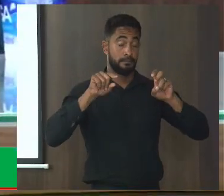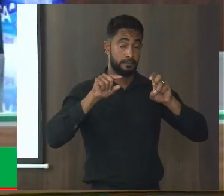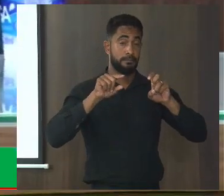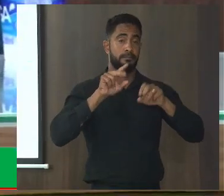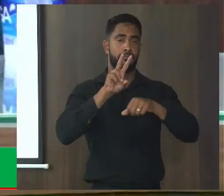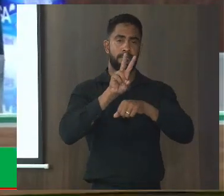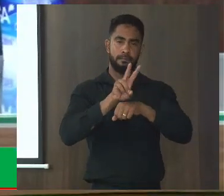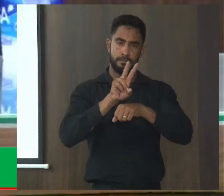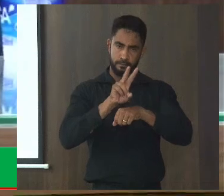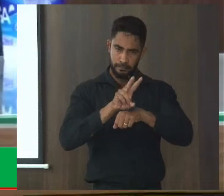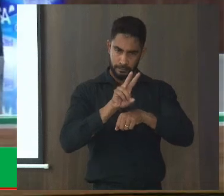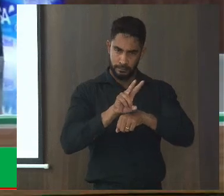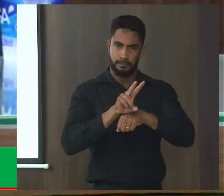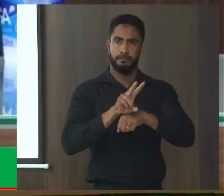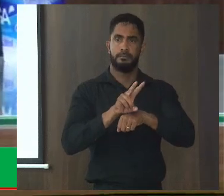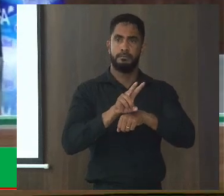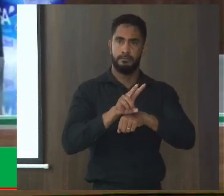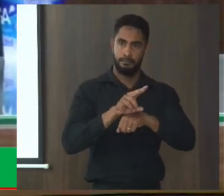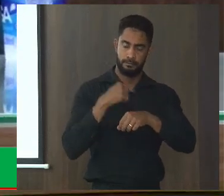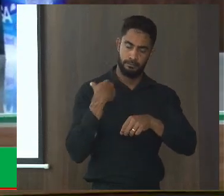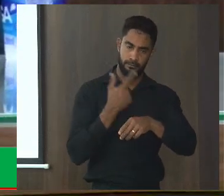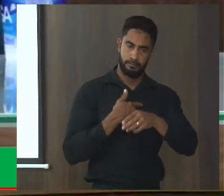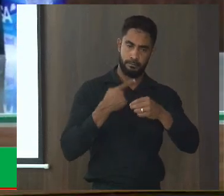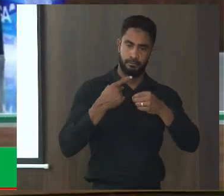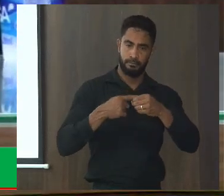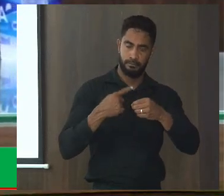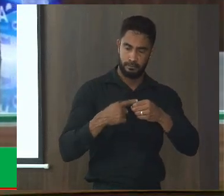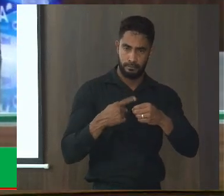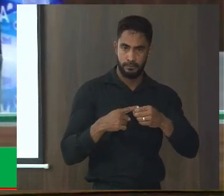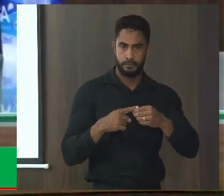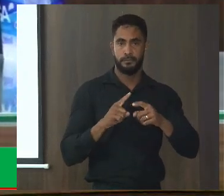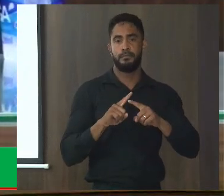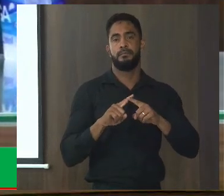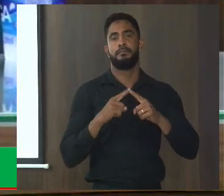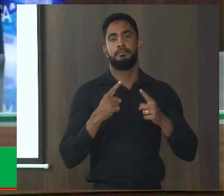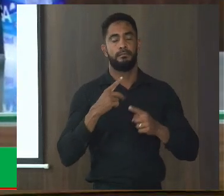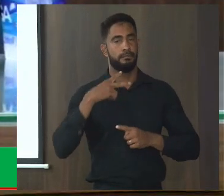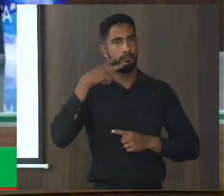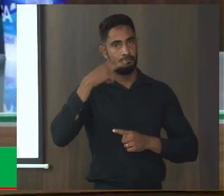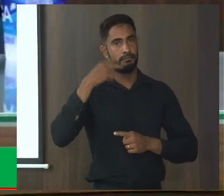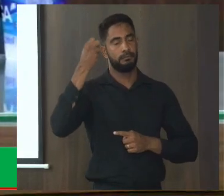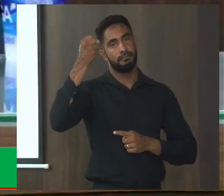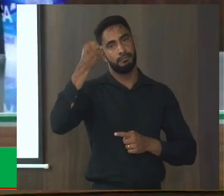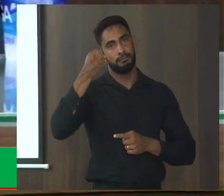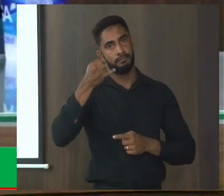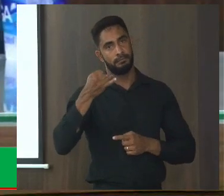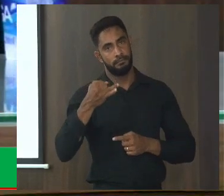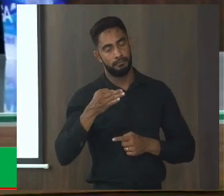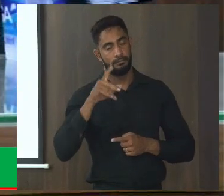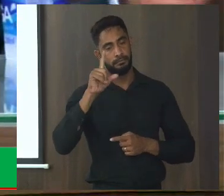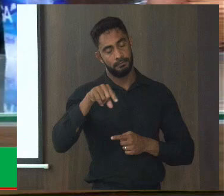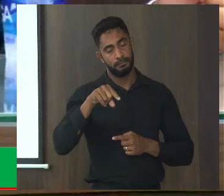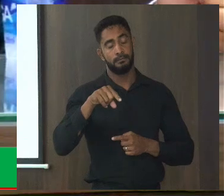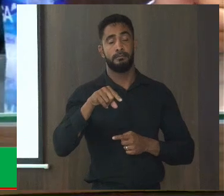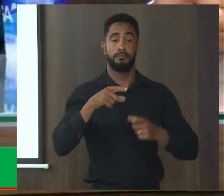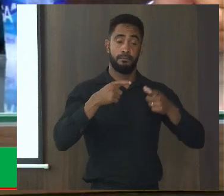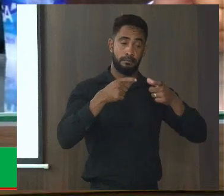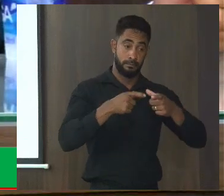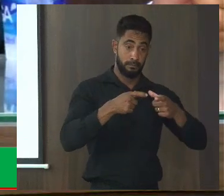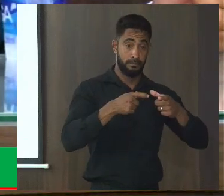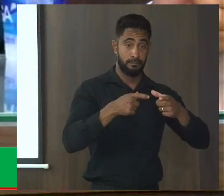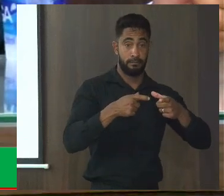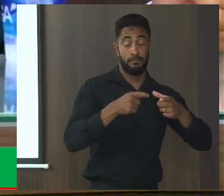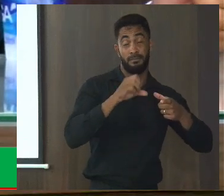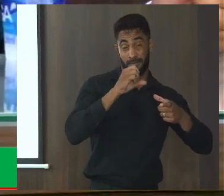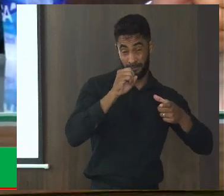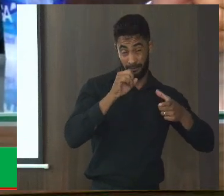dentro da nossa circunscrição, do nosso município, mas, como bem disse o vereador Adauri aí, lá é uma barragem que, caso venha a